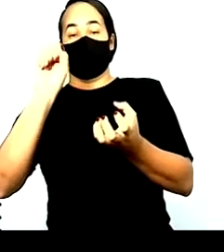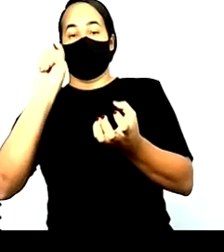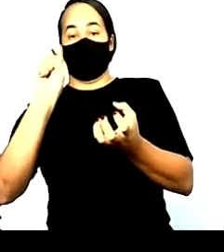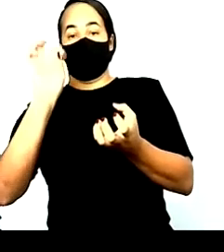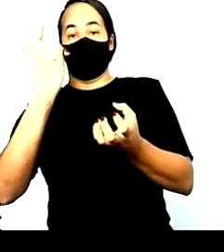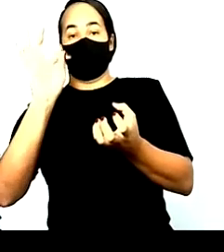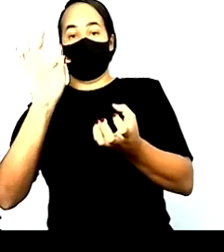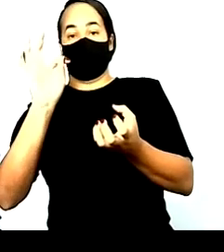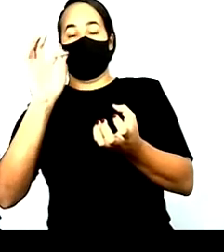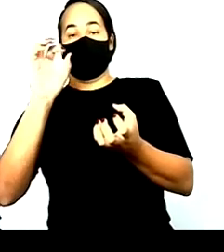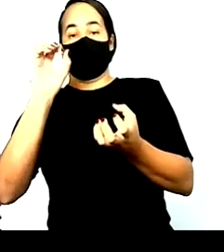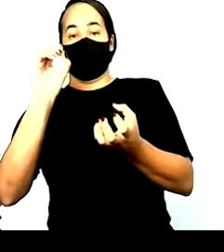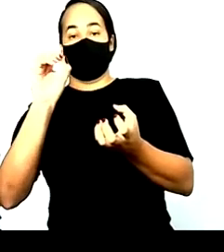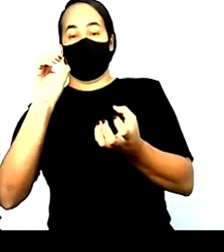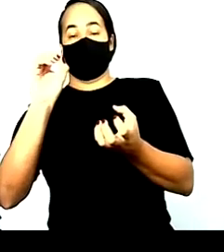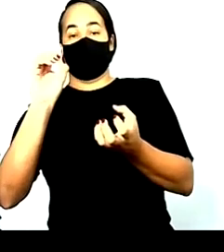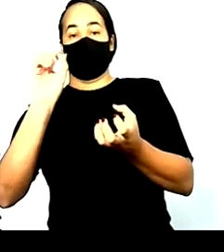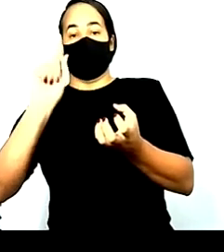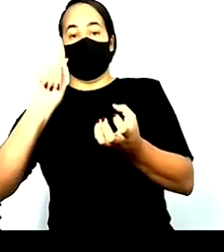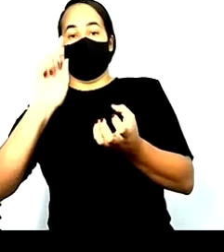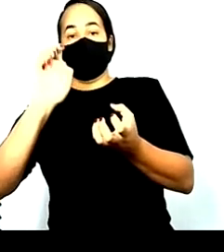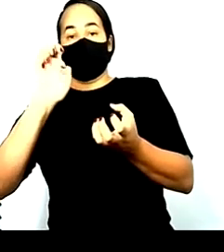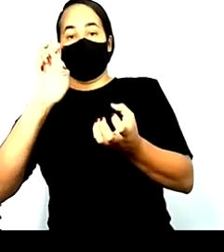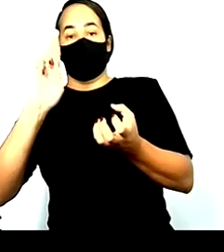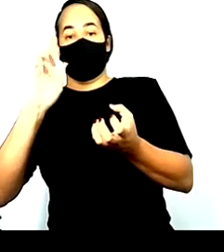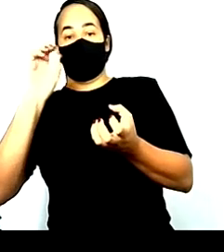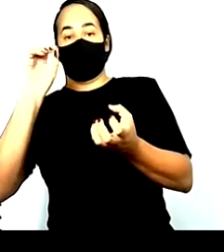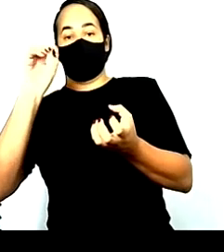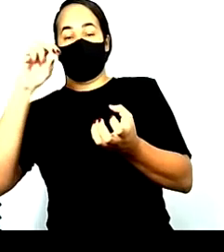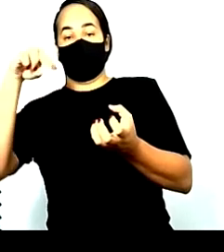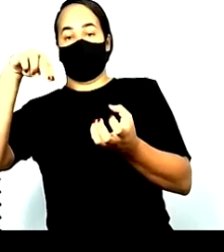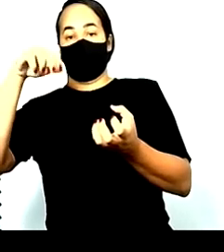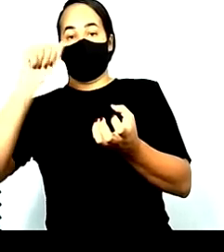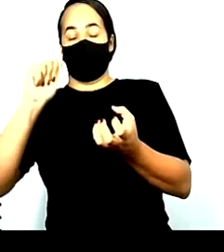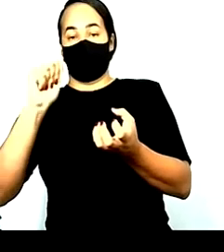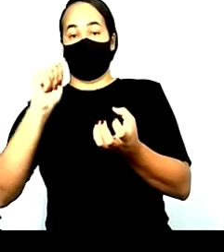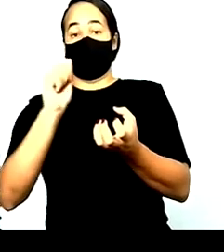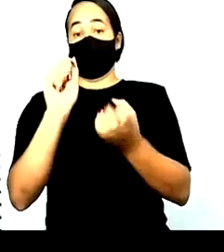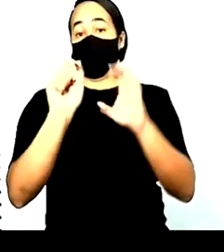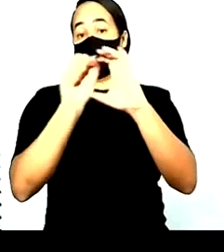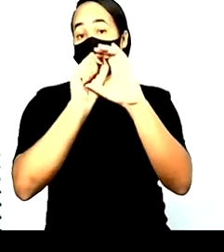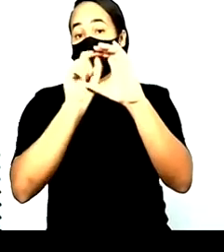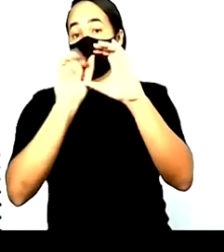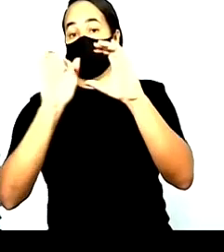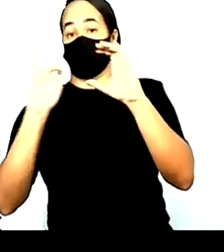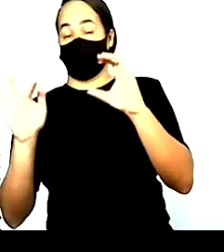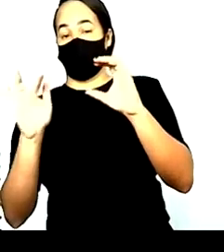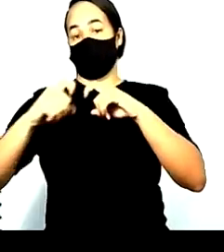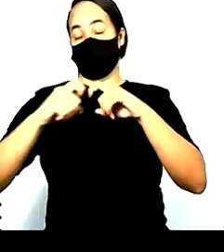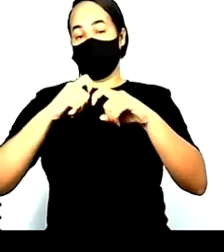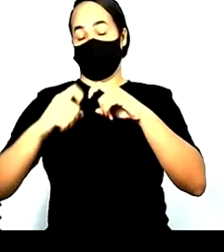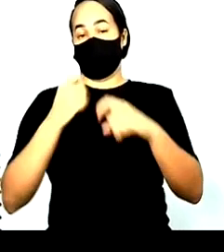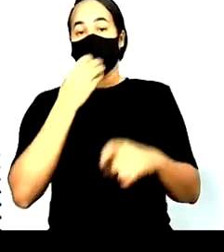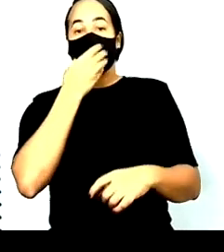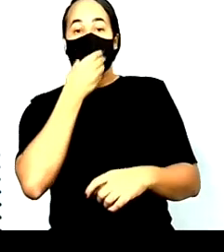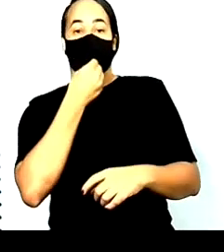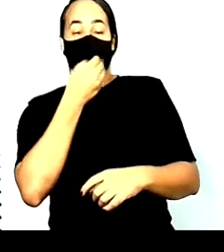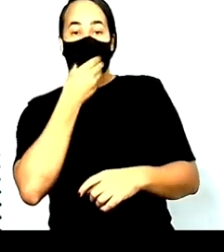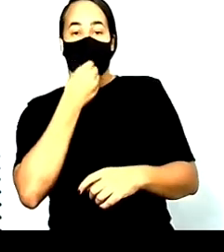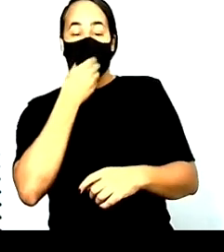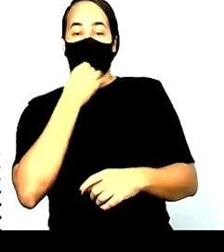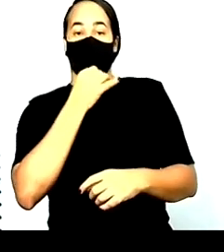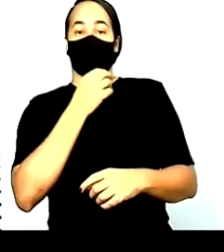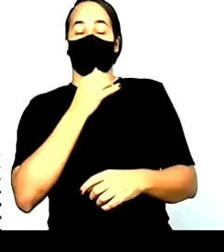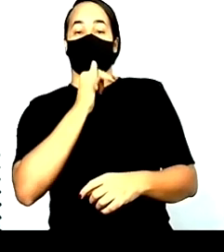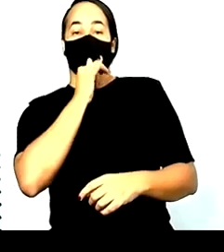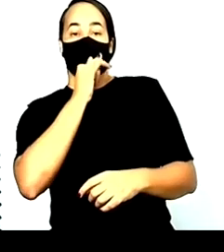responsável pelo aparecimento das características sexuais secundárias, no caso masculinas, como, por exemplo,